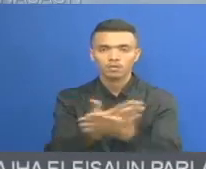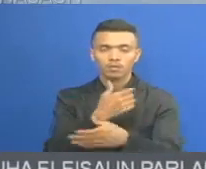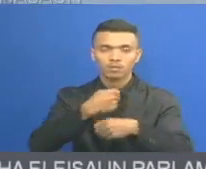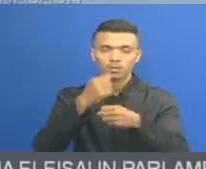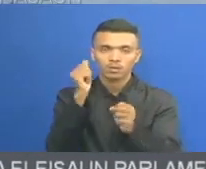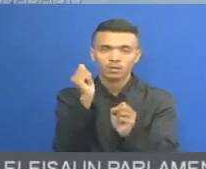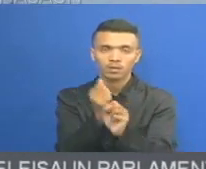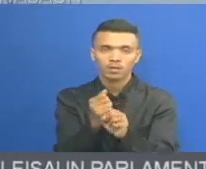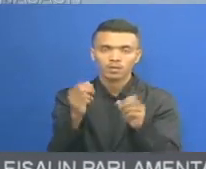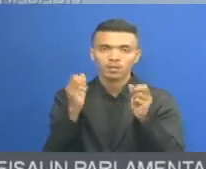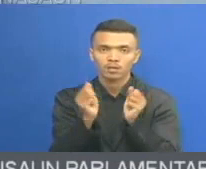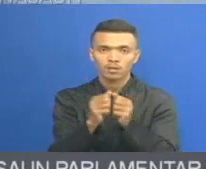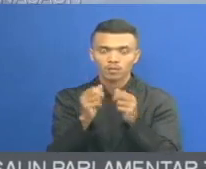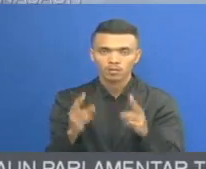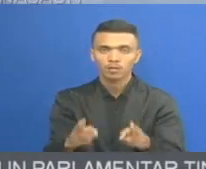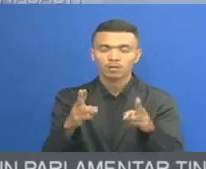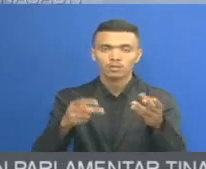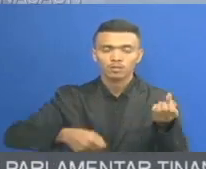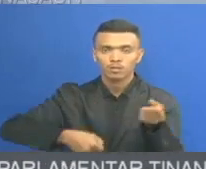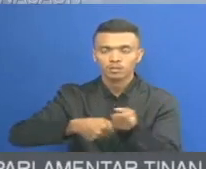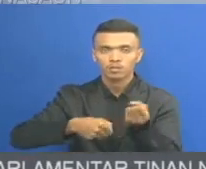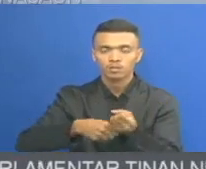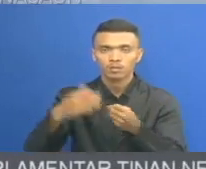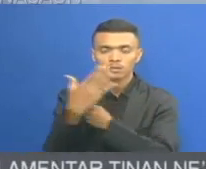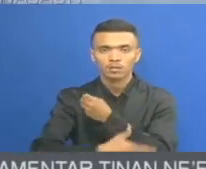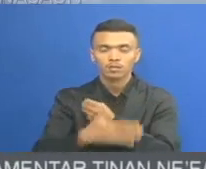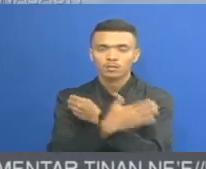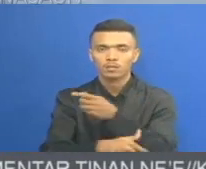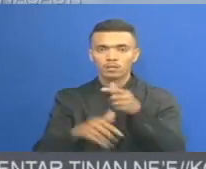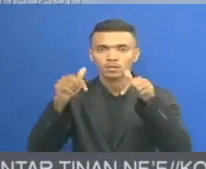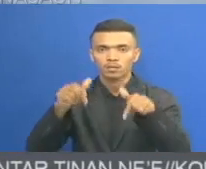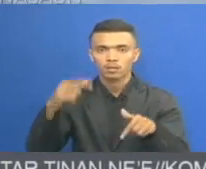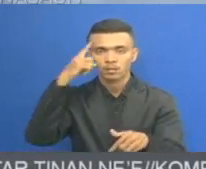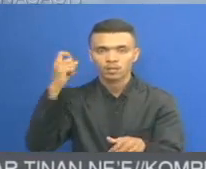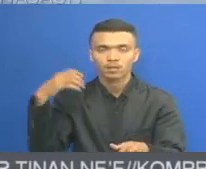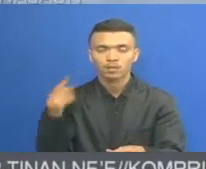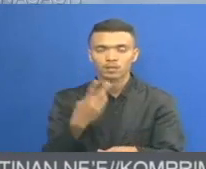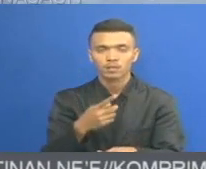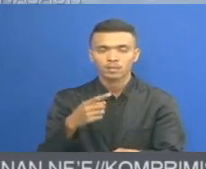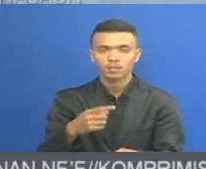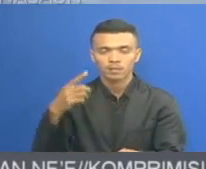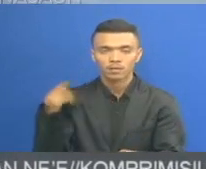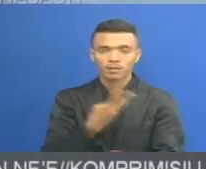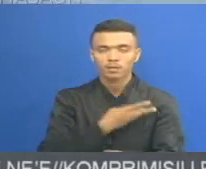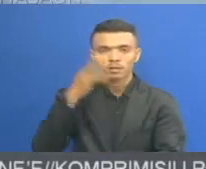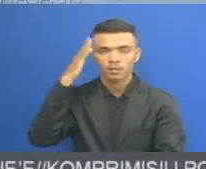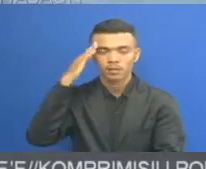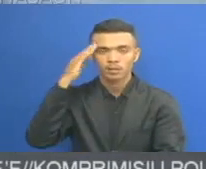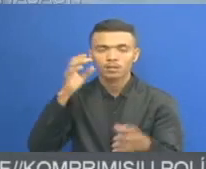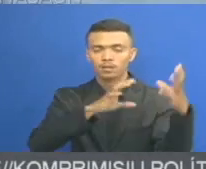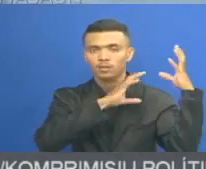minene ho lais nune itabele sustenta be itene relara tambe ya ita itaten kata kia watulari bikeke produto be nu ho